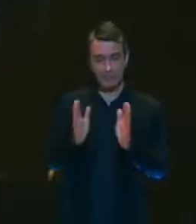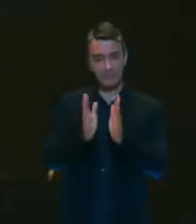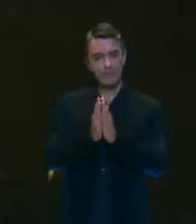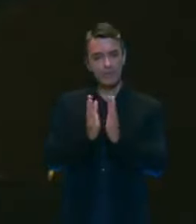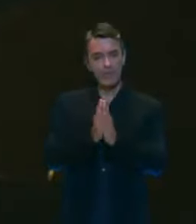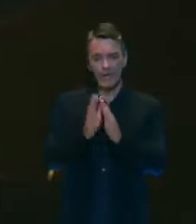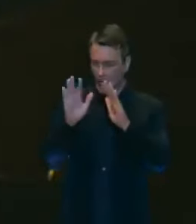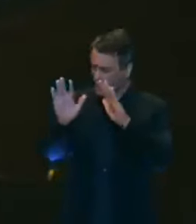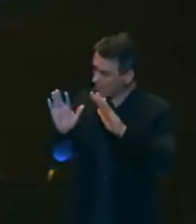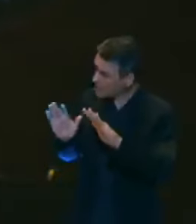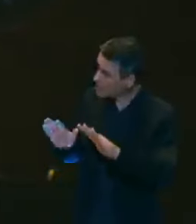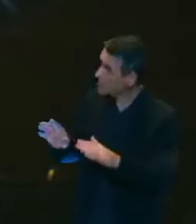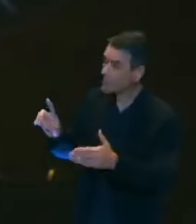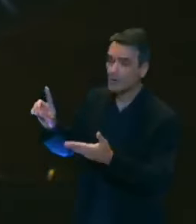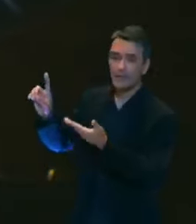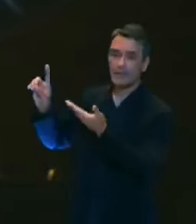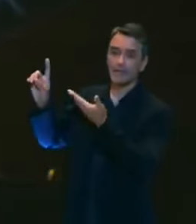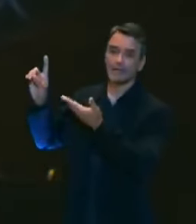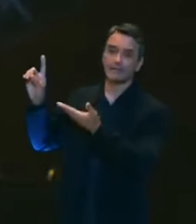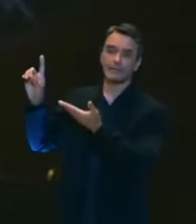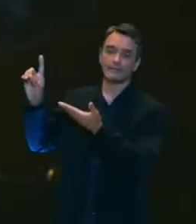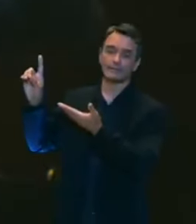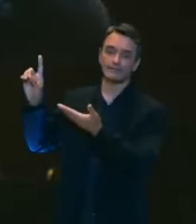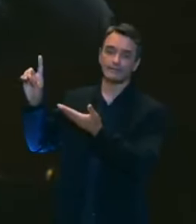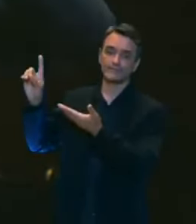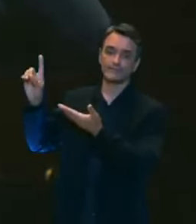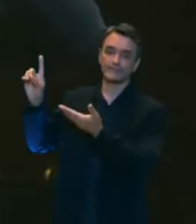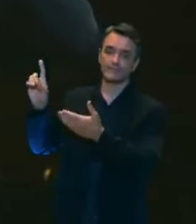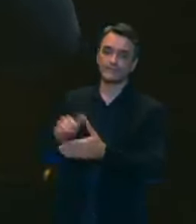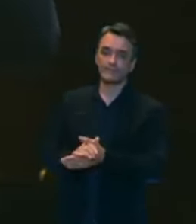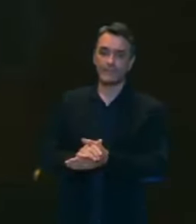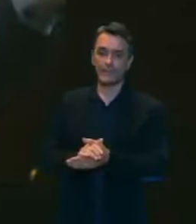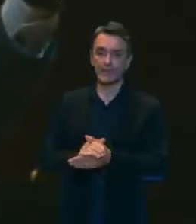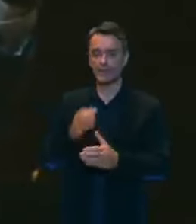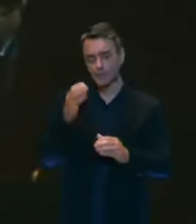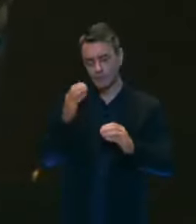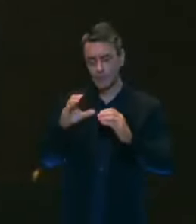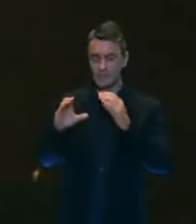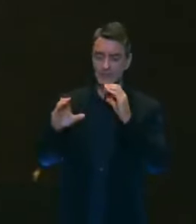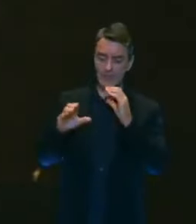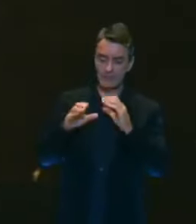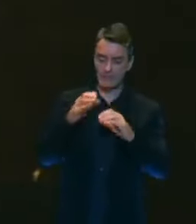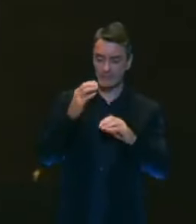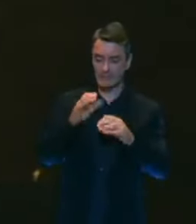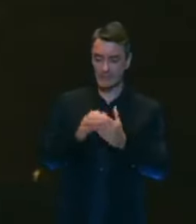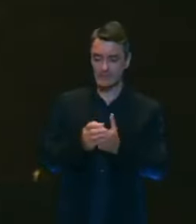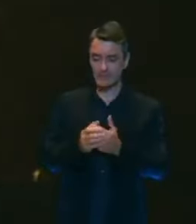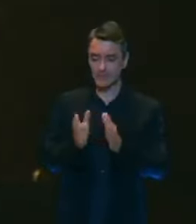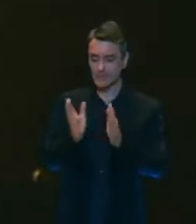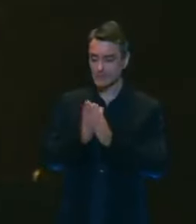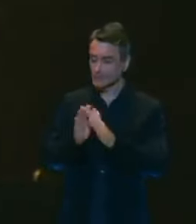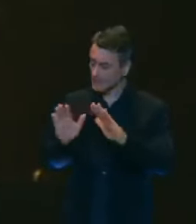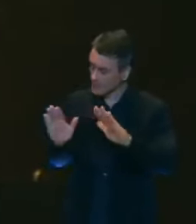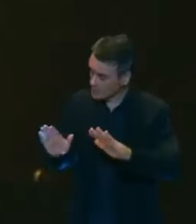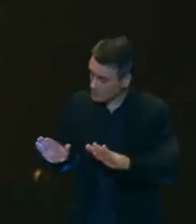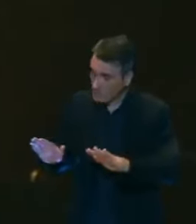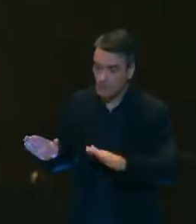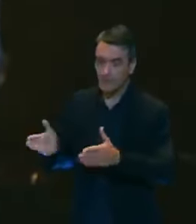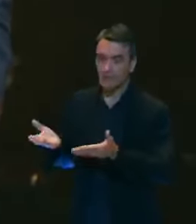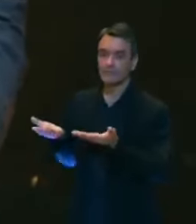vamos adorar a Deus. E enquanto nós cantamos e adoramos,